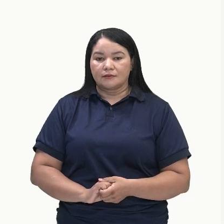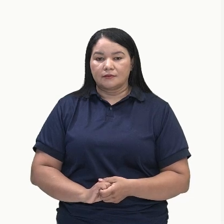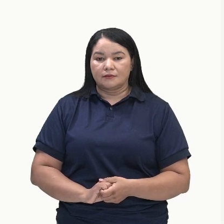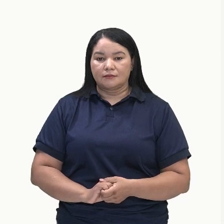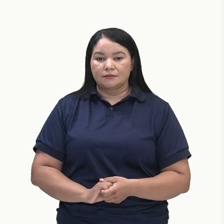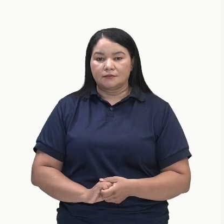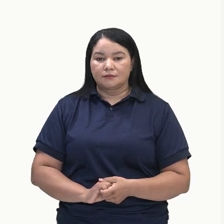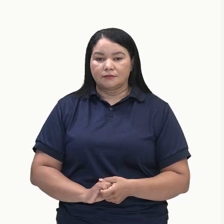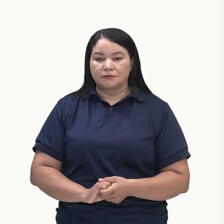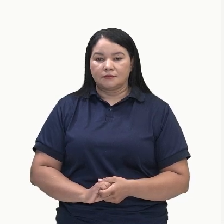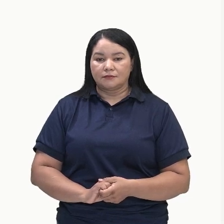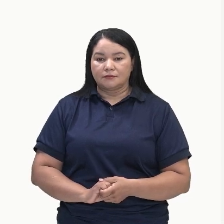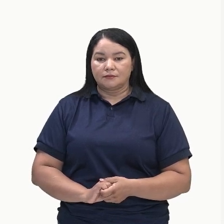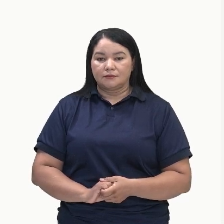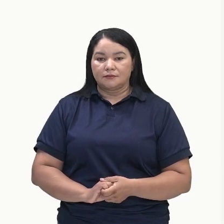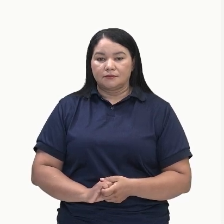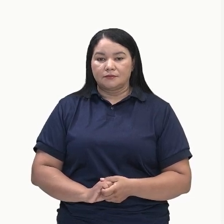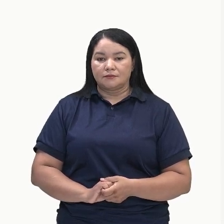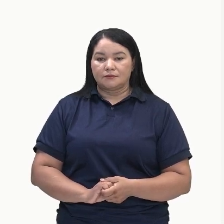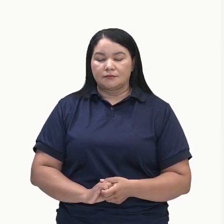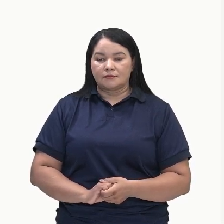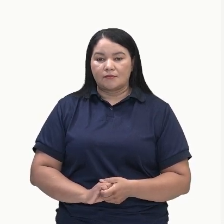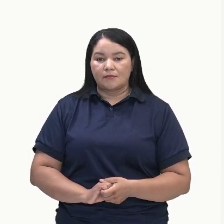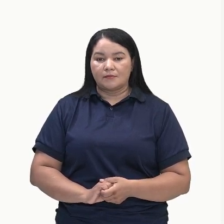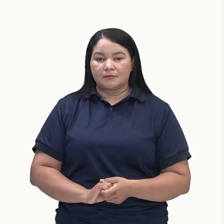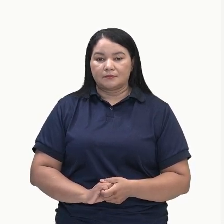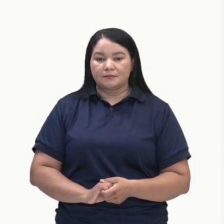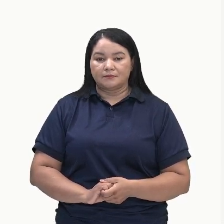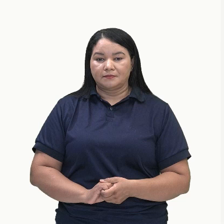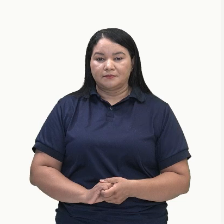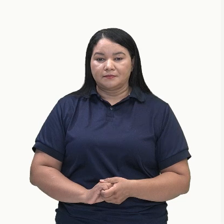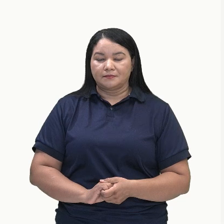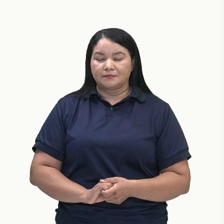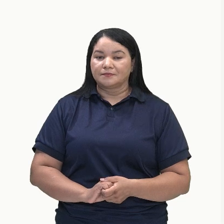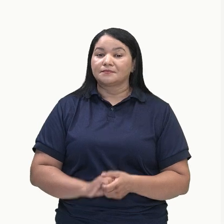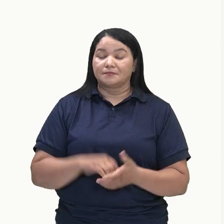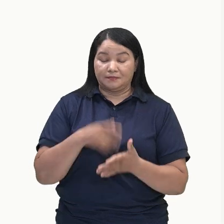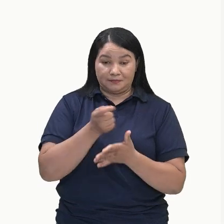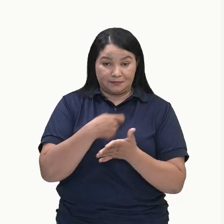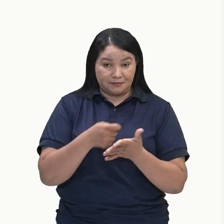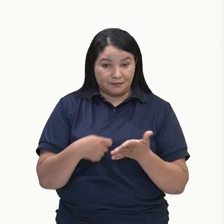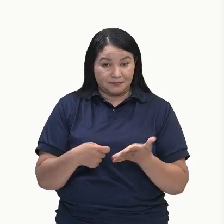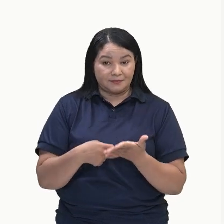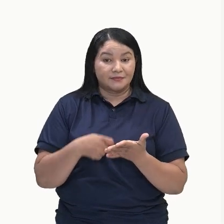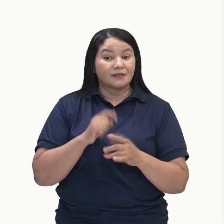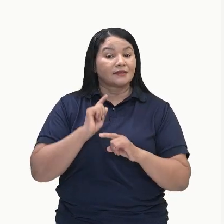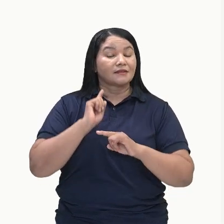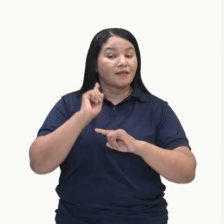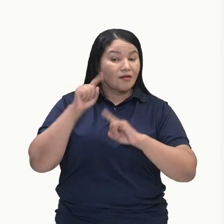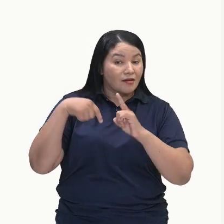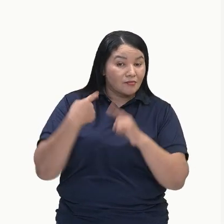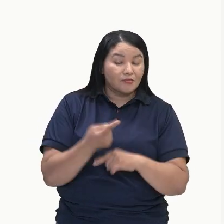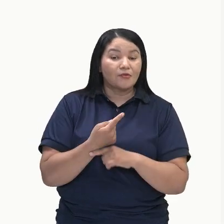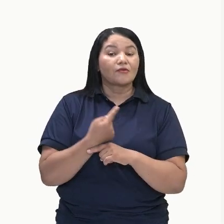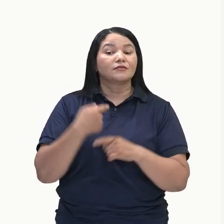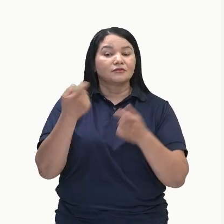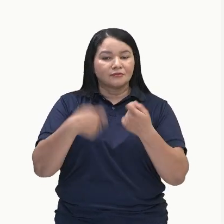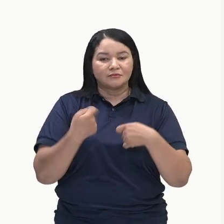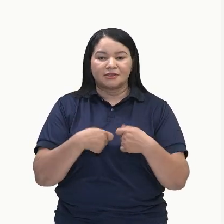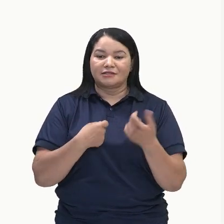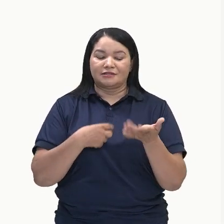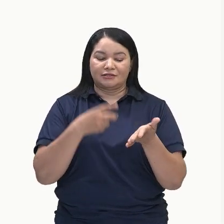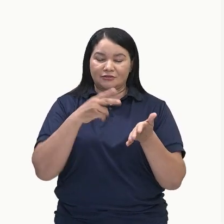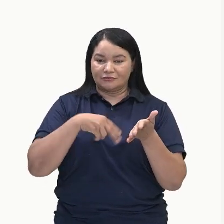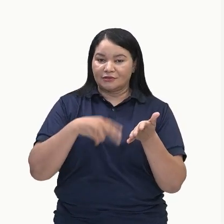também são iguais. Faça a anotação que mais lá na frente, quando avançar o estudo